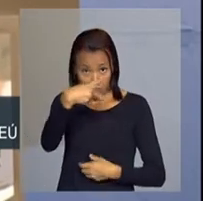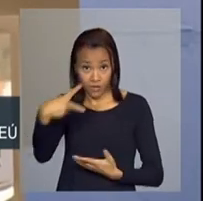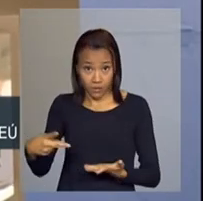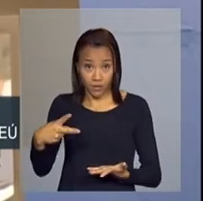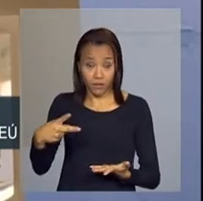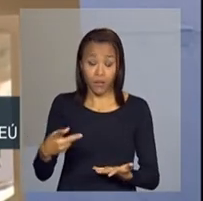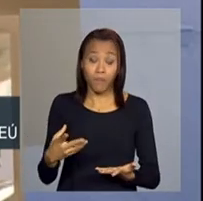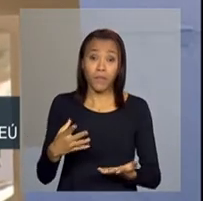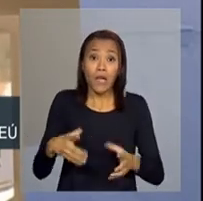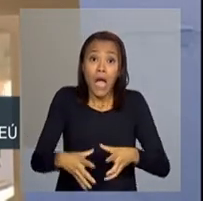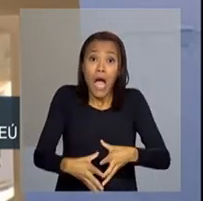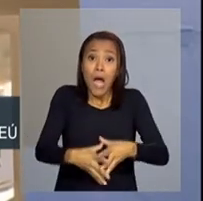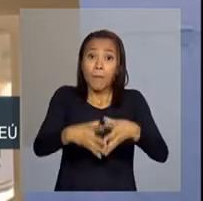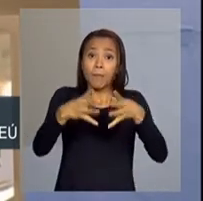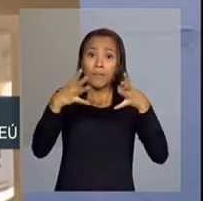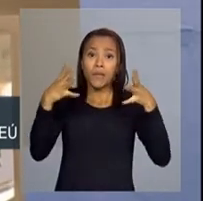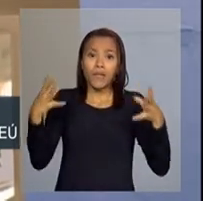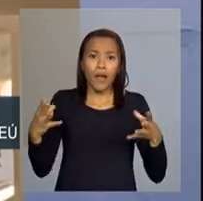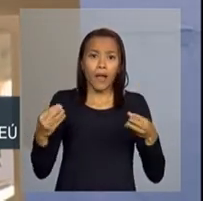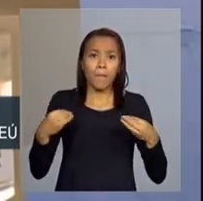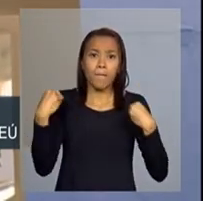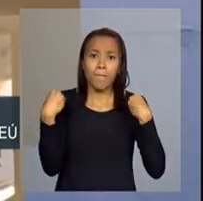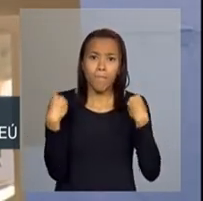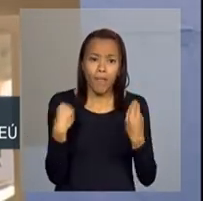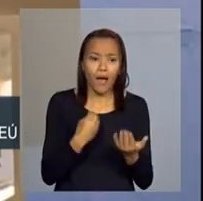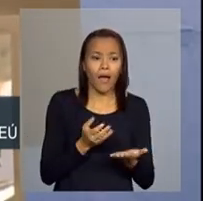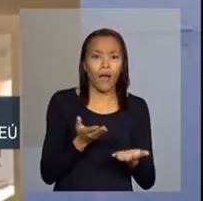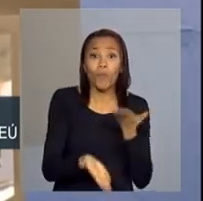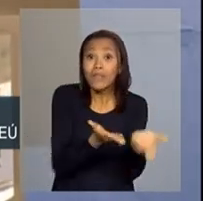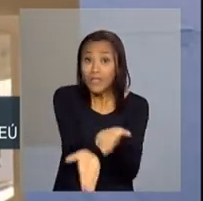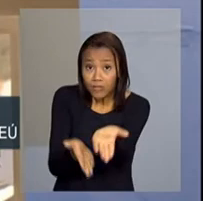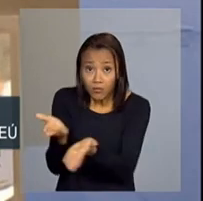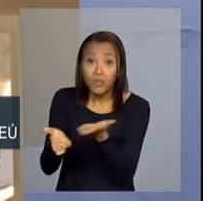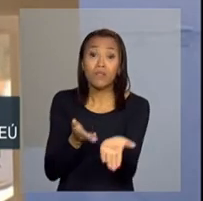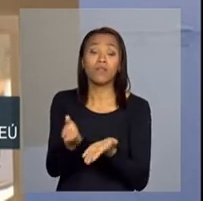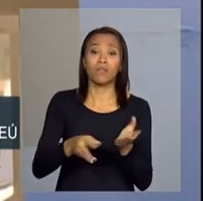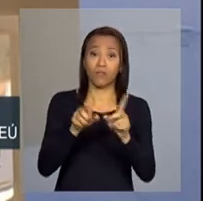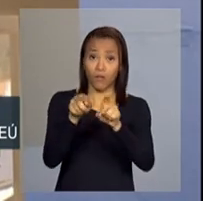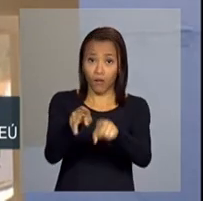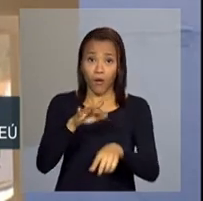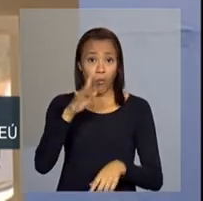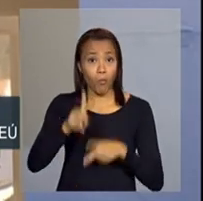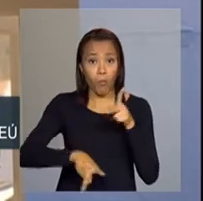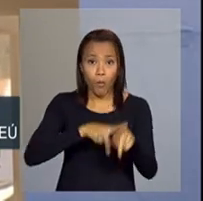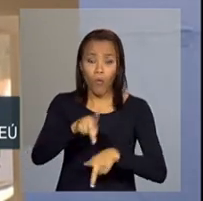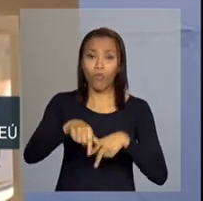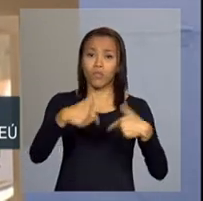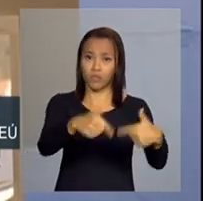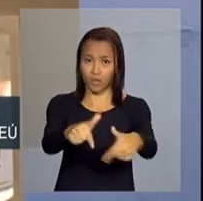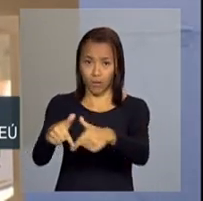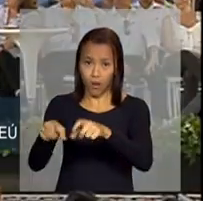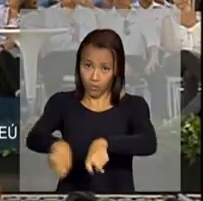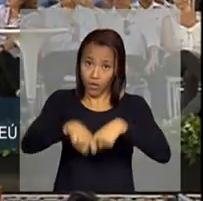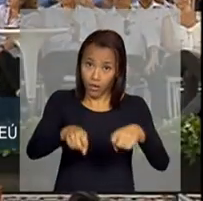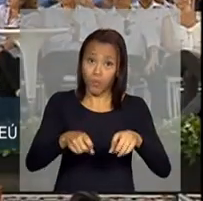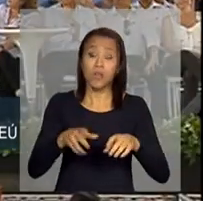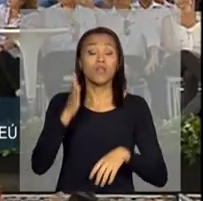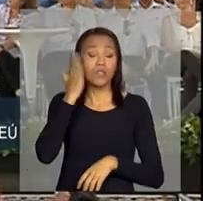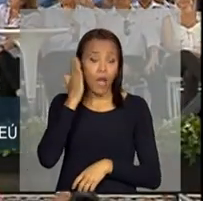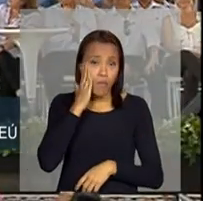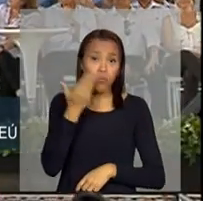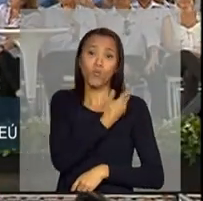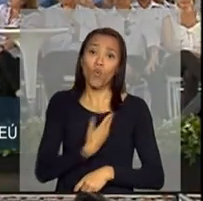ampliar a capacidade de atendimento ao nosso povo trabalhador. Sabemos o quanto o governo federal vem fazendo com